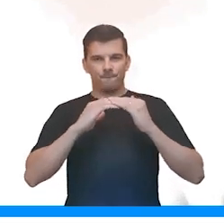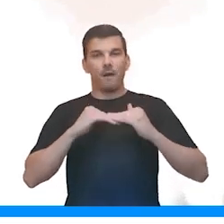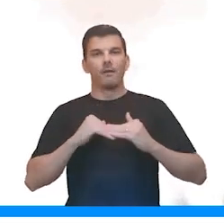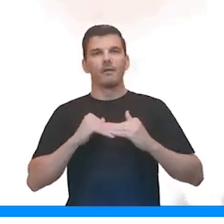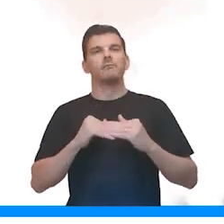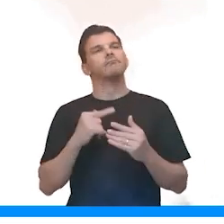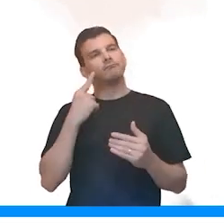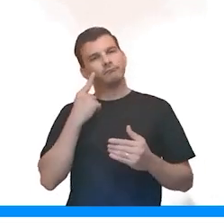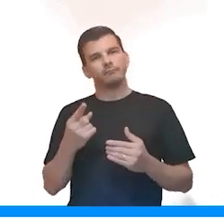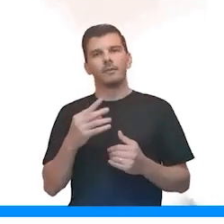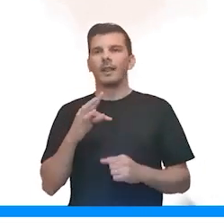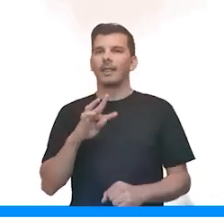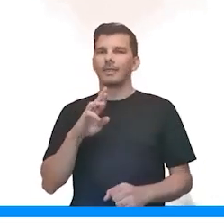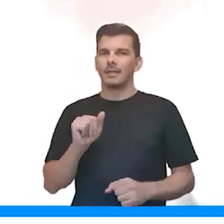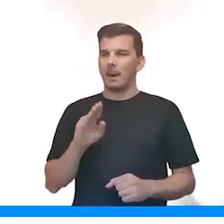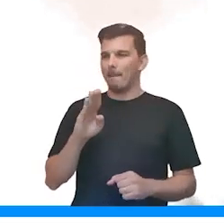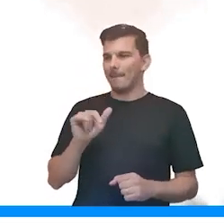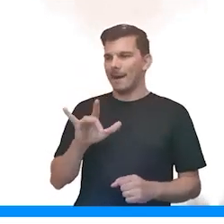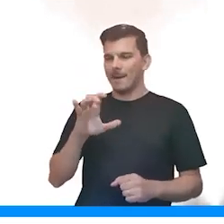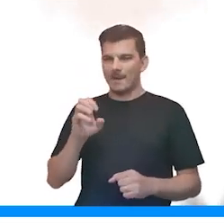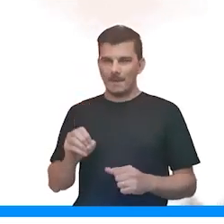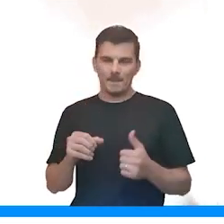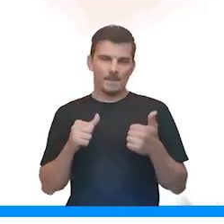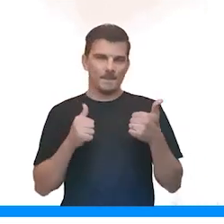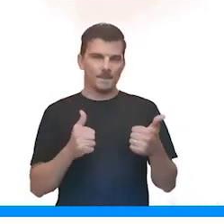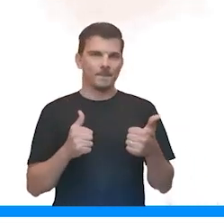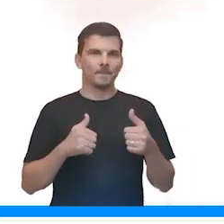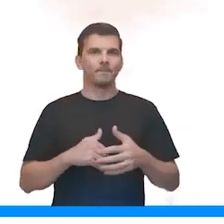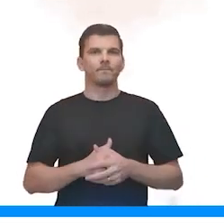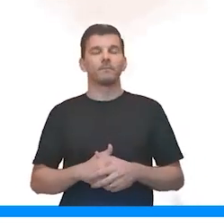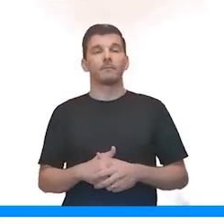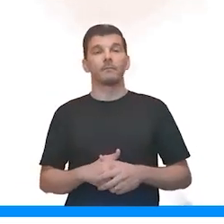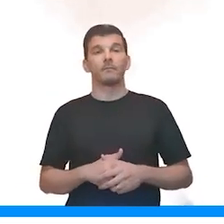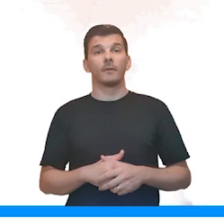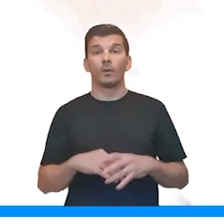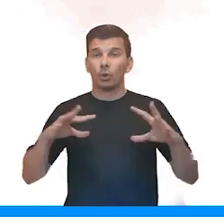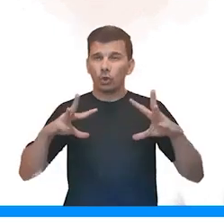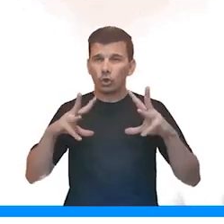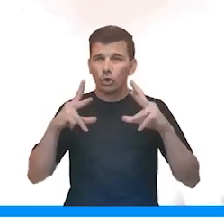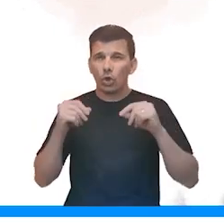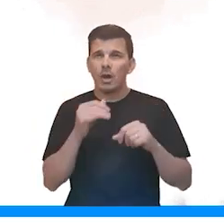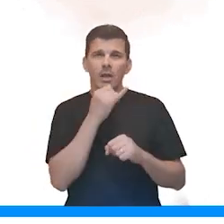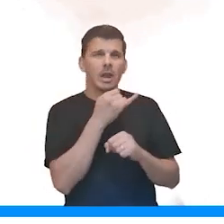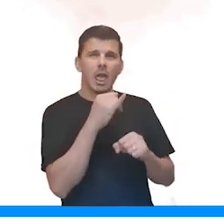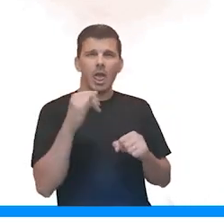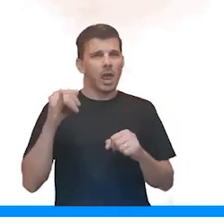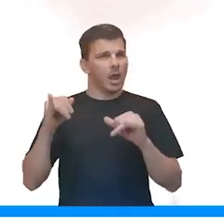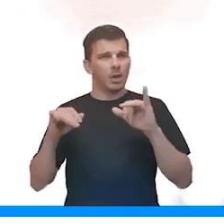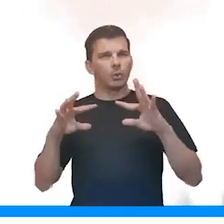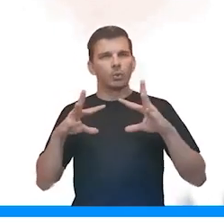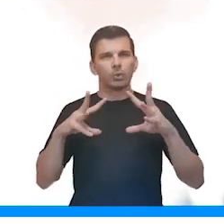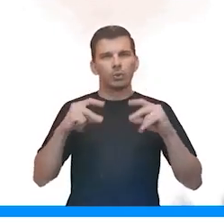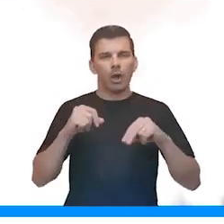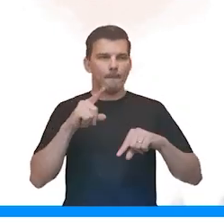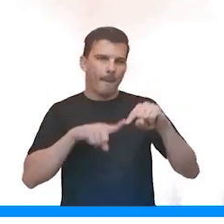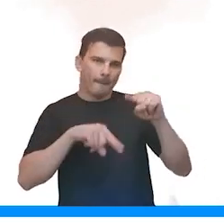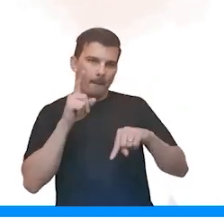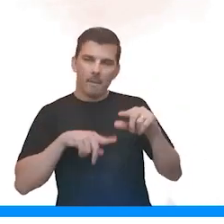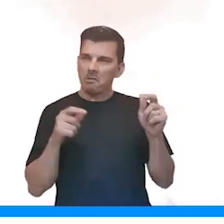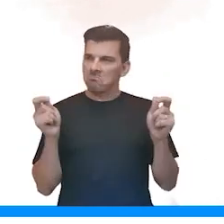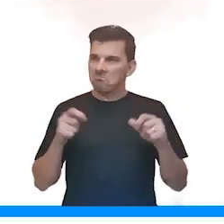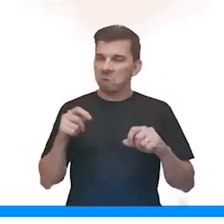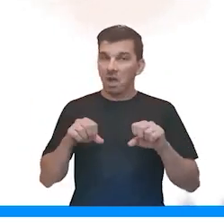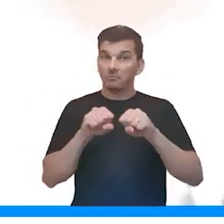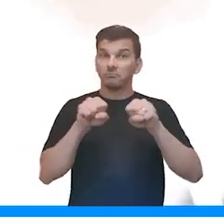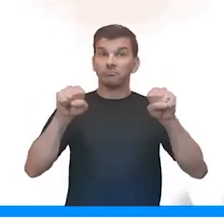o êmbolo subir e realizando um trabalho, tá bom? Então toda essa energia